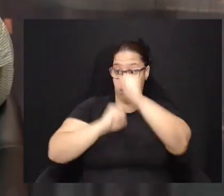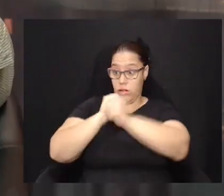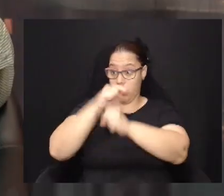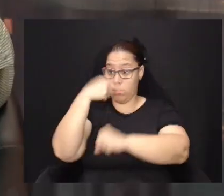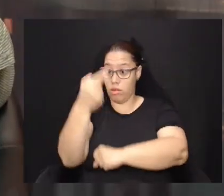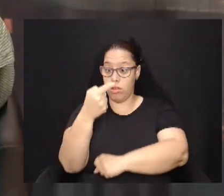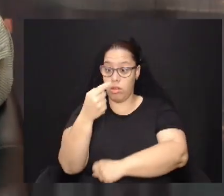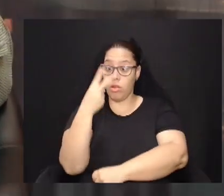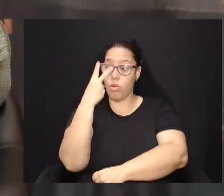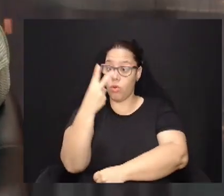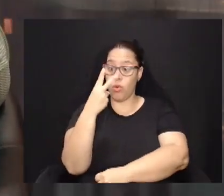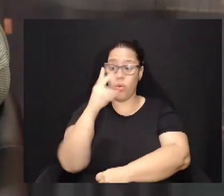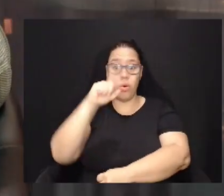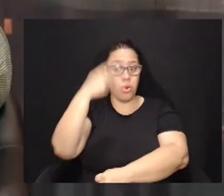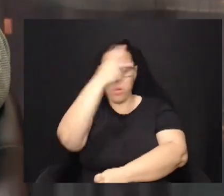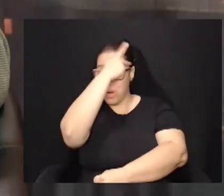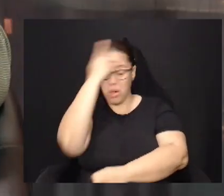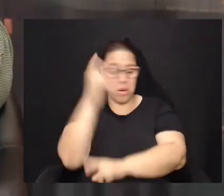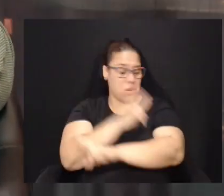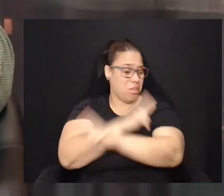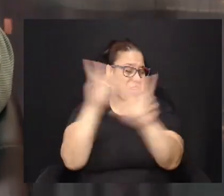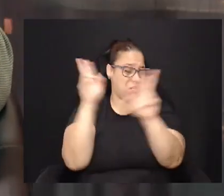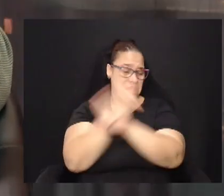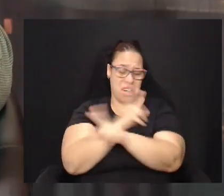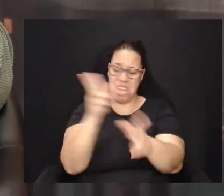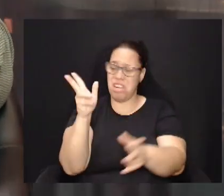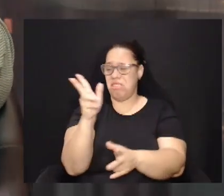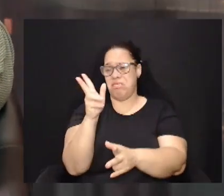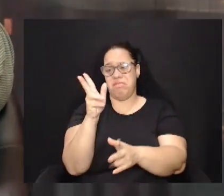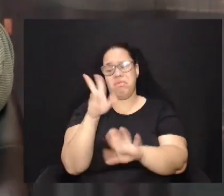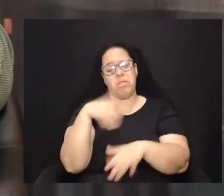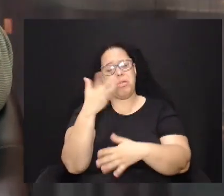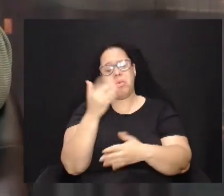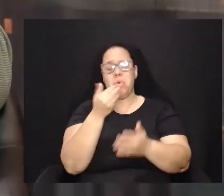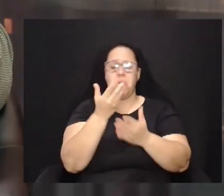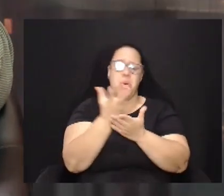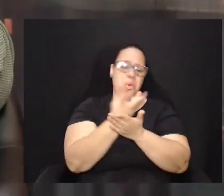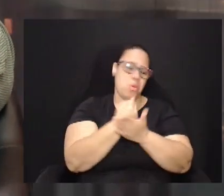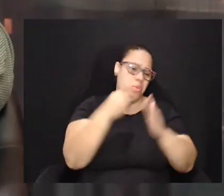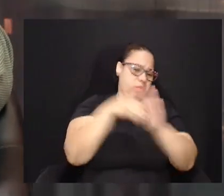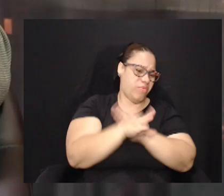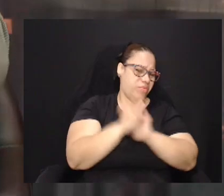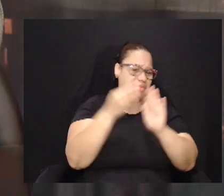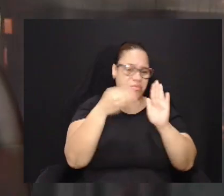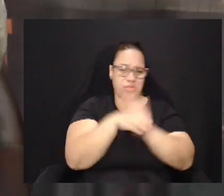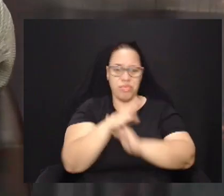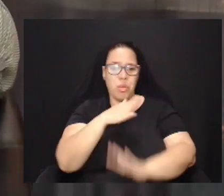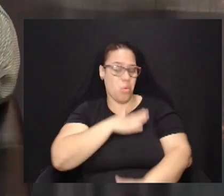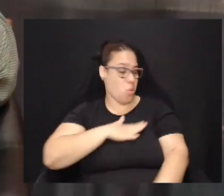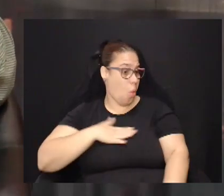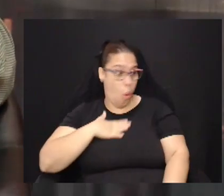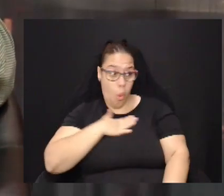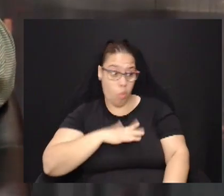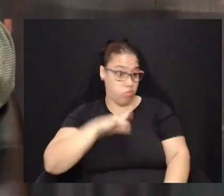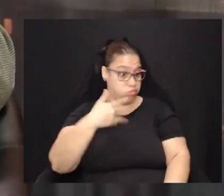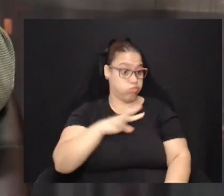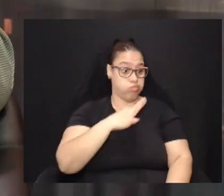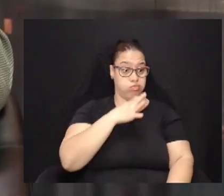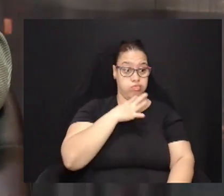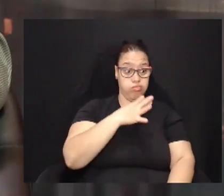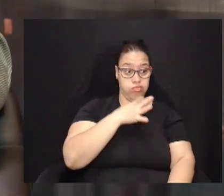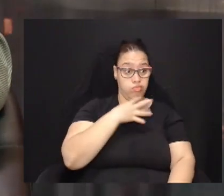outras pessoas, completamente diferentes, com outros hábitos, com outros hobbies, com outros conhecimentos da vida,